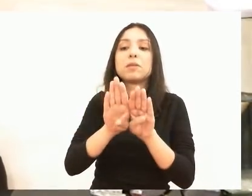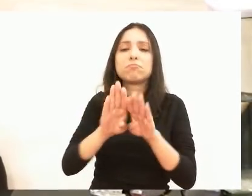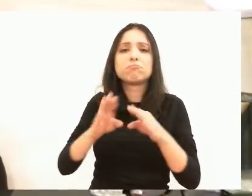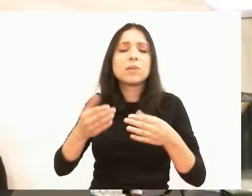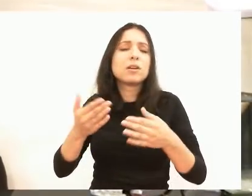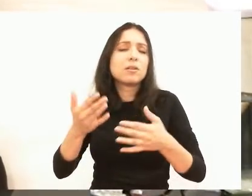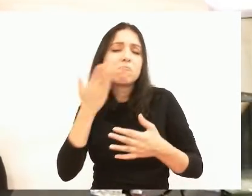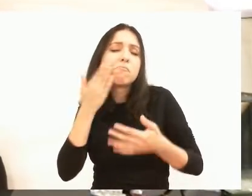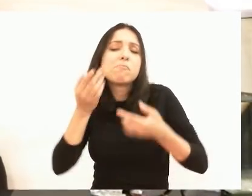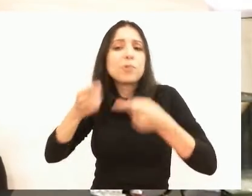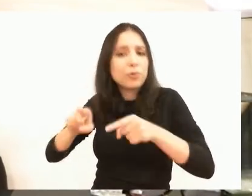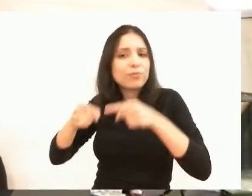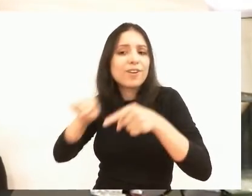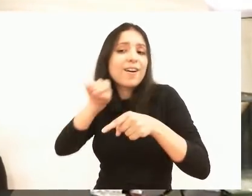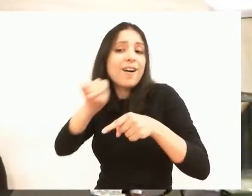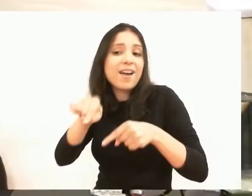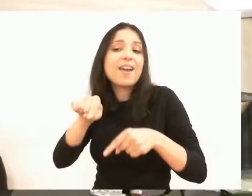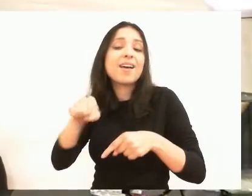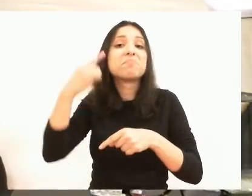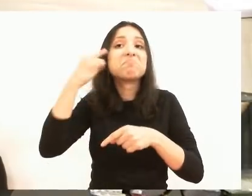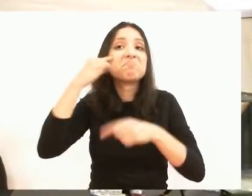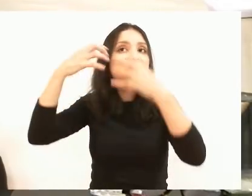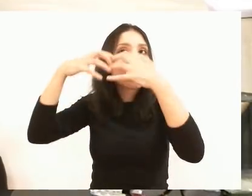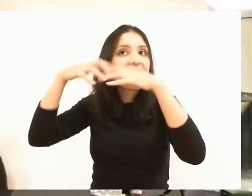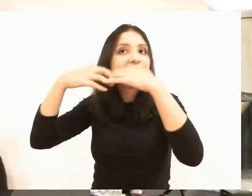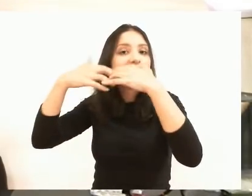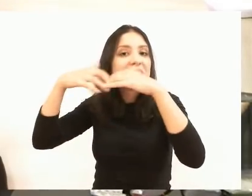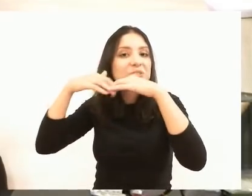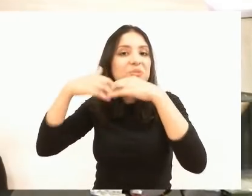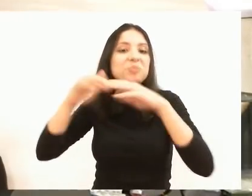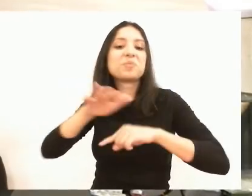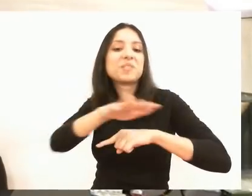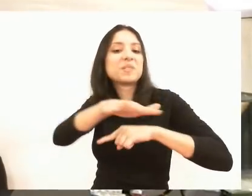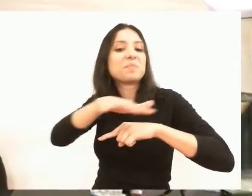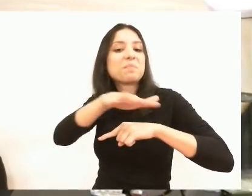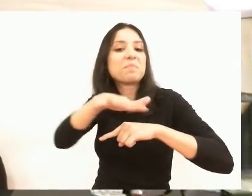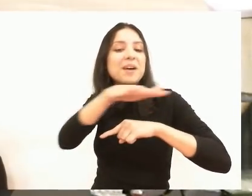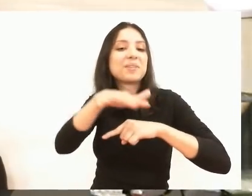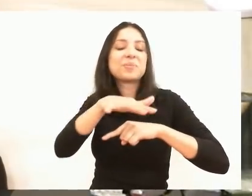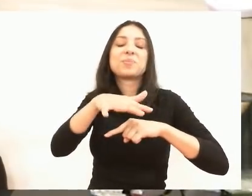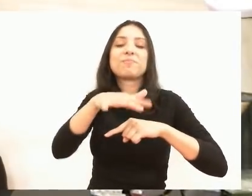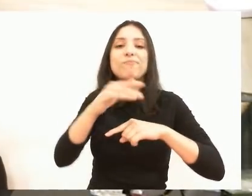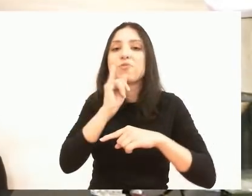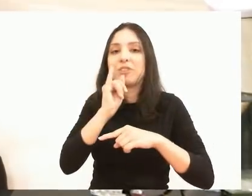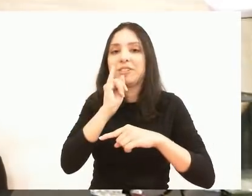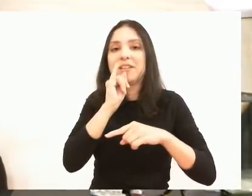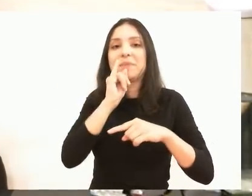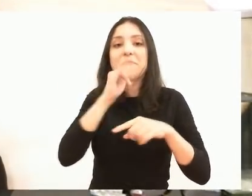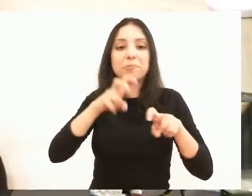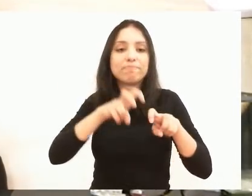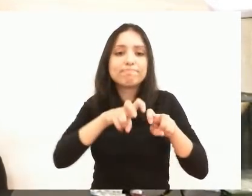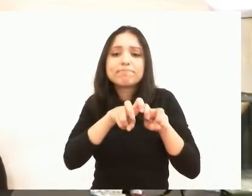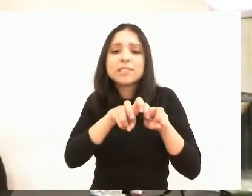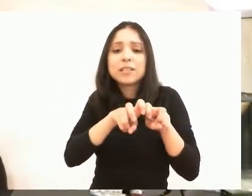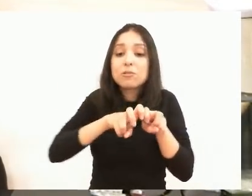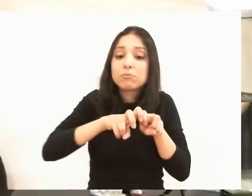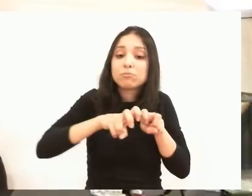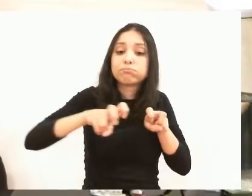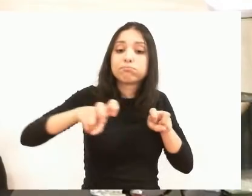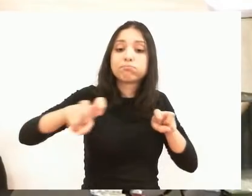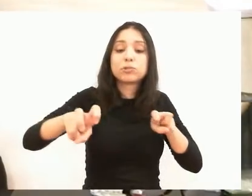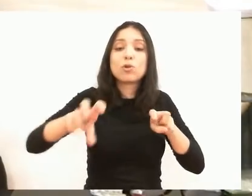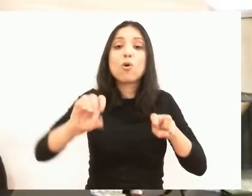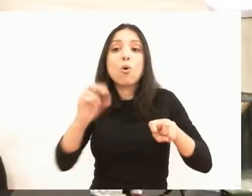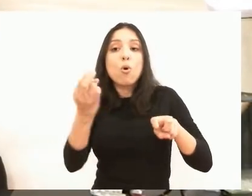construir um espaço em diagonal eu quero construir o espaço todo nível